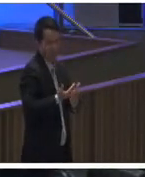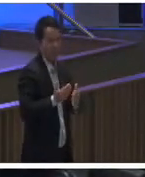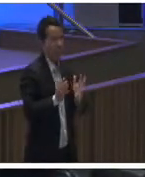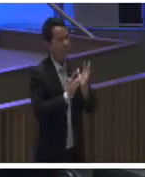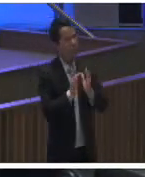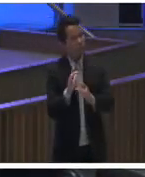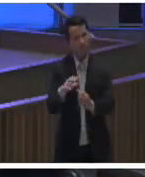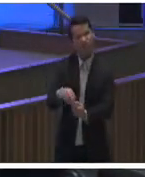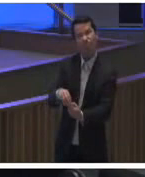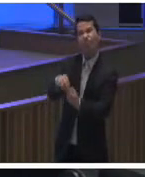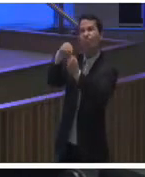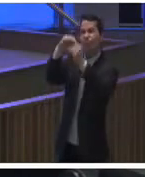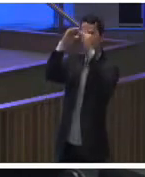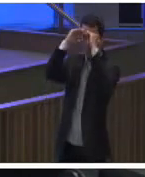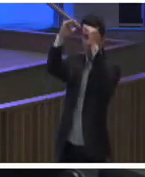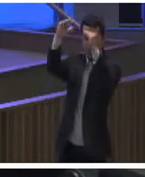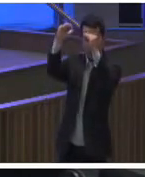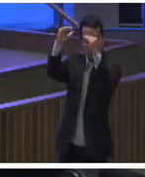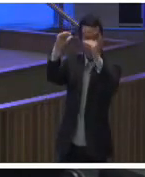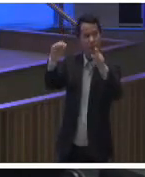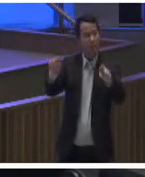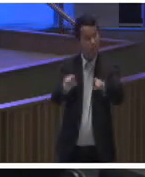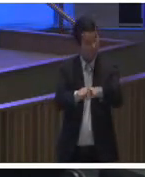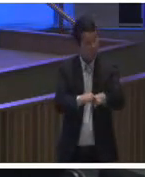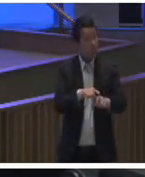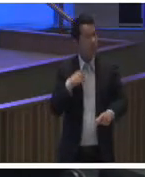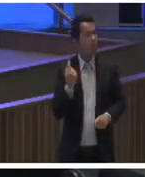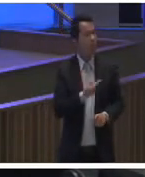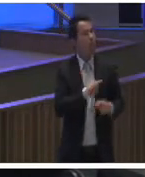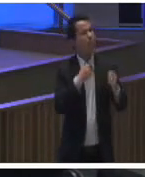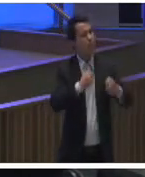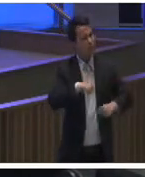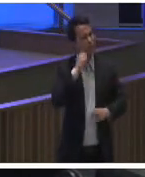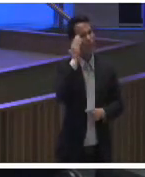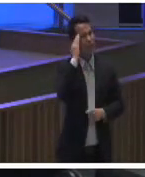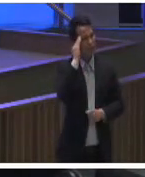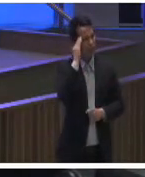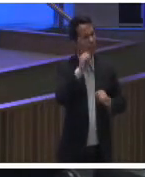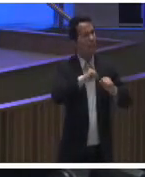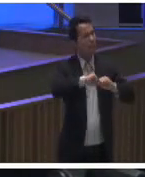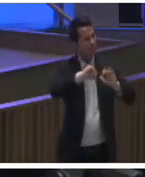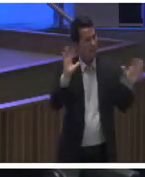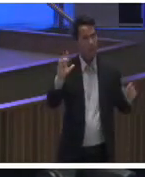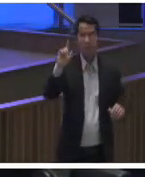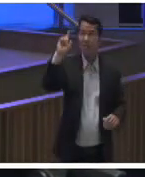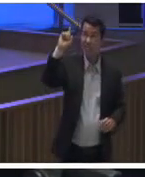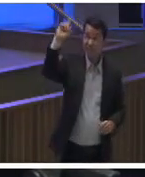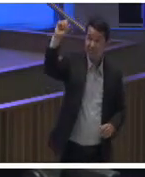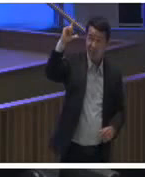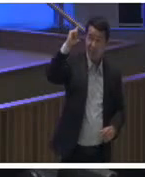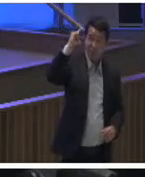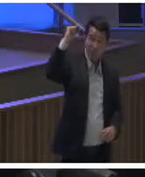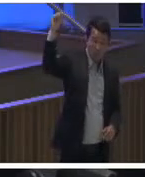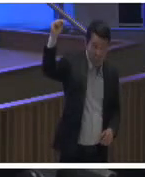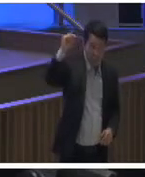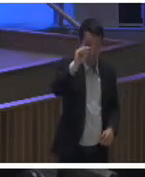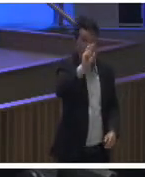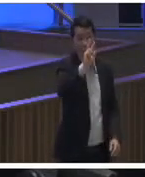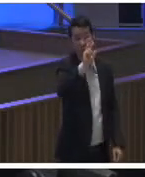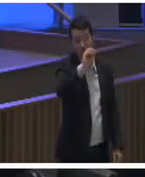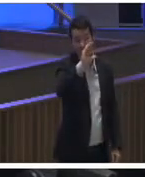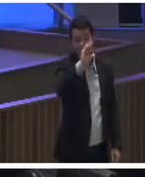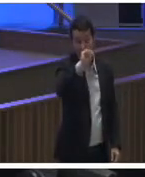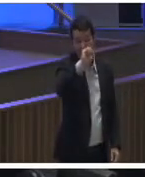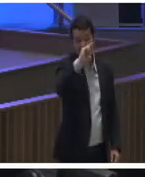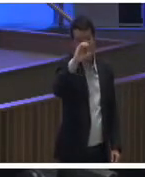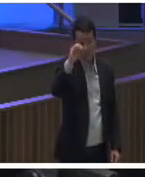minha vida. Segundo, na vocação, no sentimento de que a gente está no lugar certo, na hora certa, para a glória de Deus.